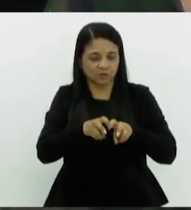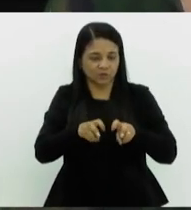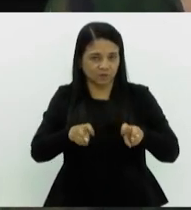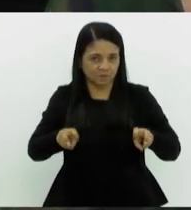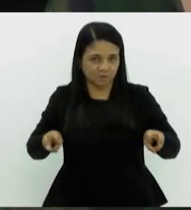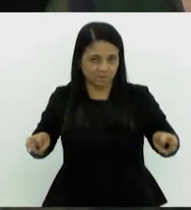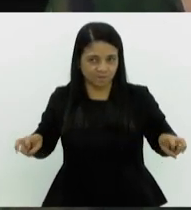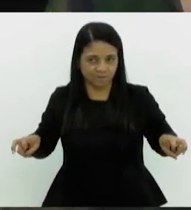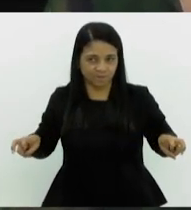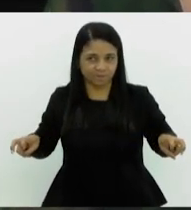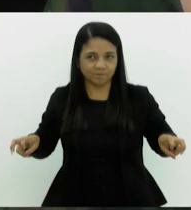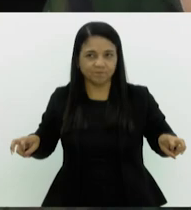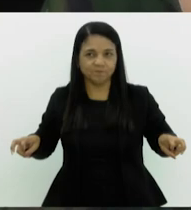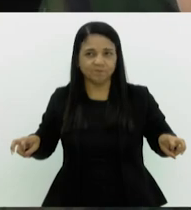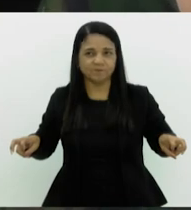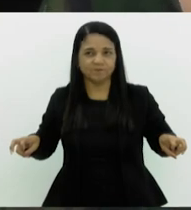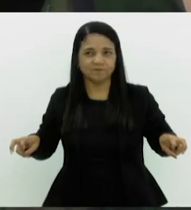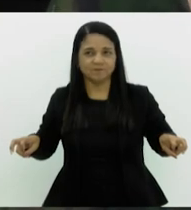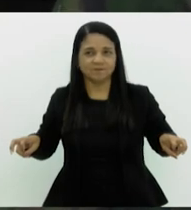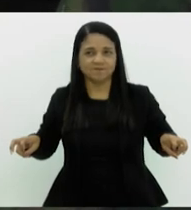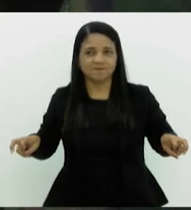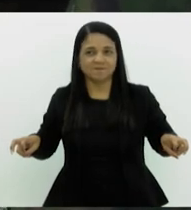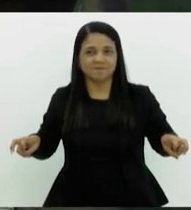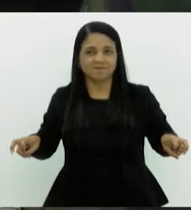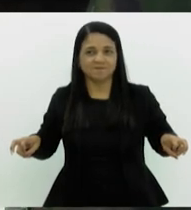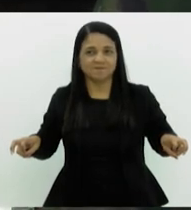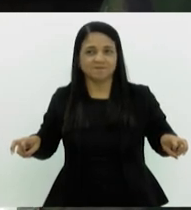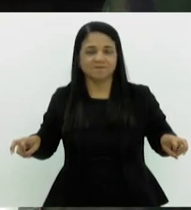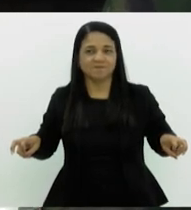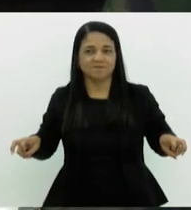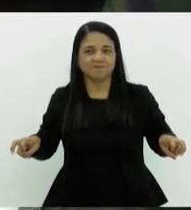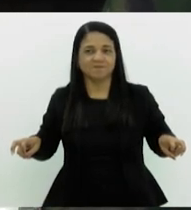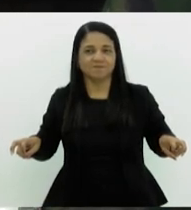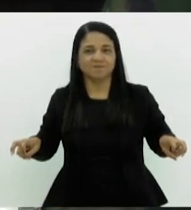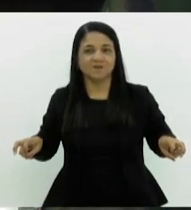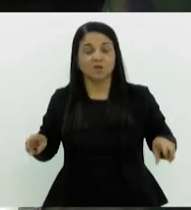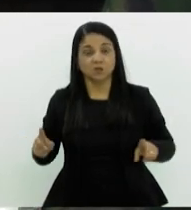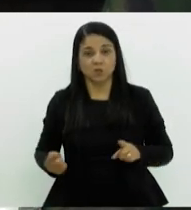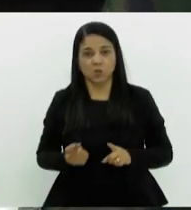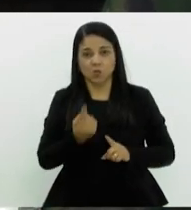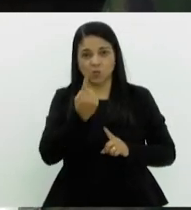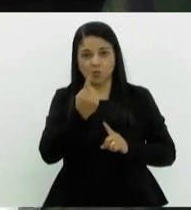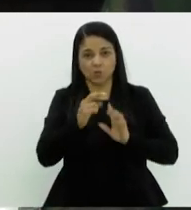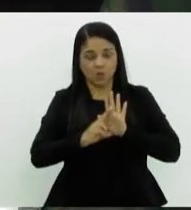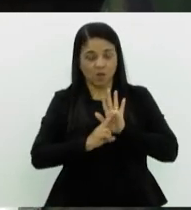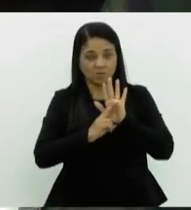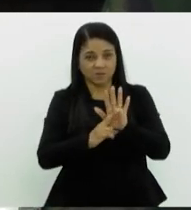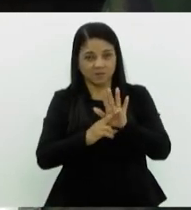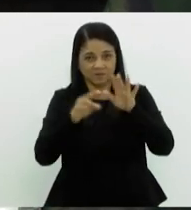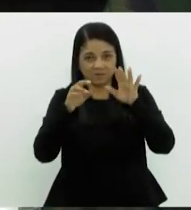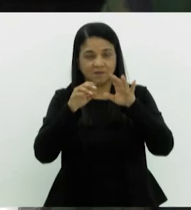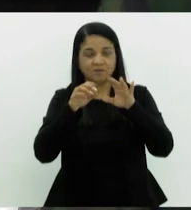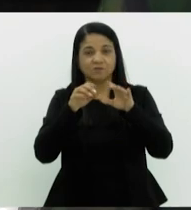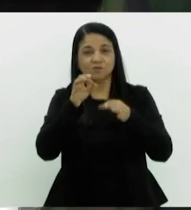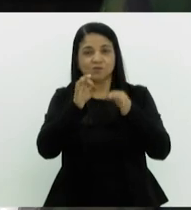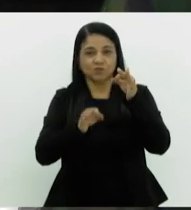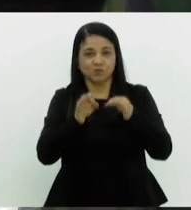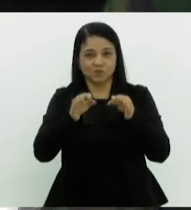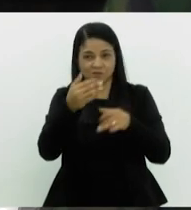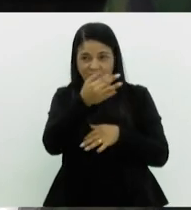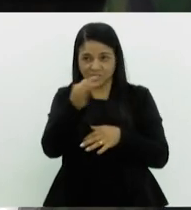mesa. Sei que acho que sou o único representante da Justiça Federal, mas pelo menos estou com o